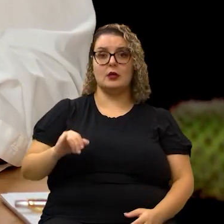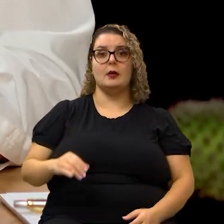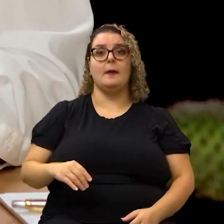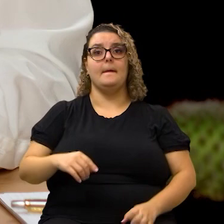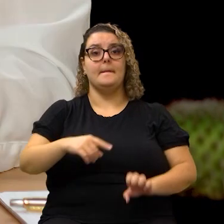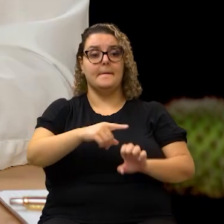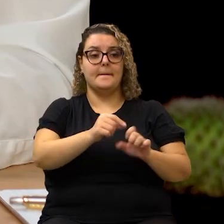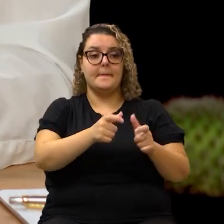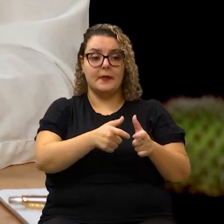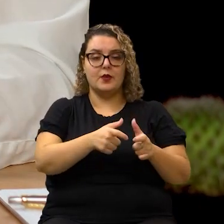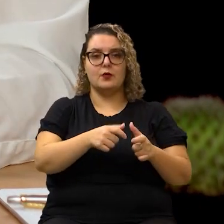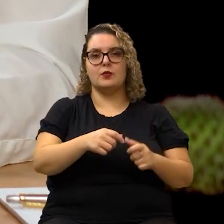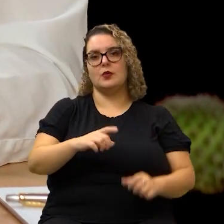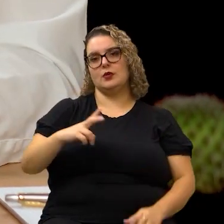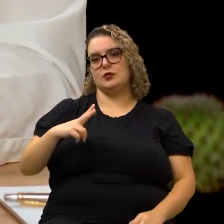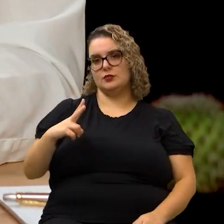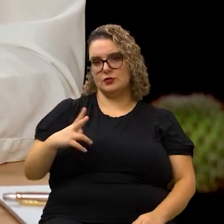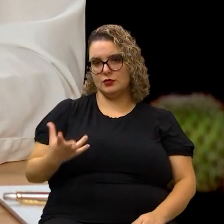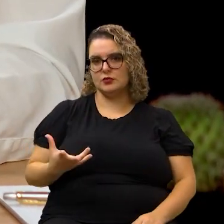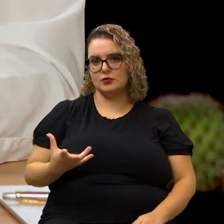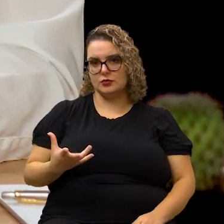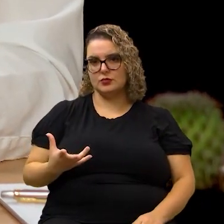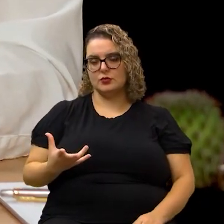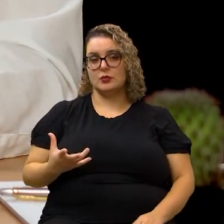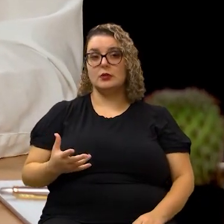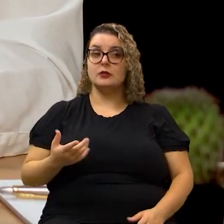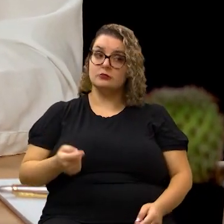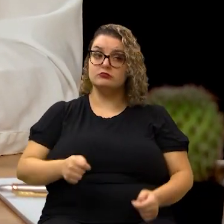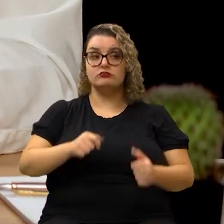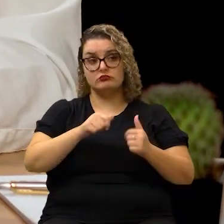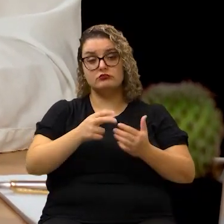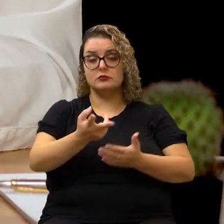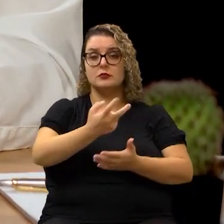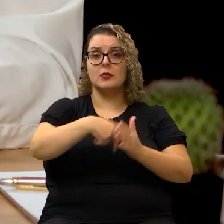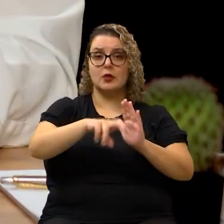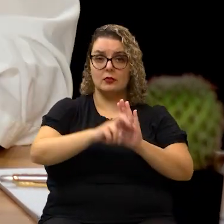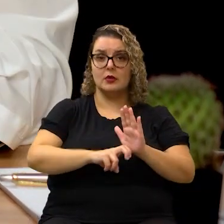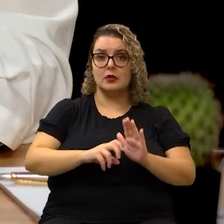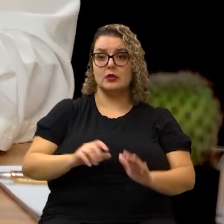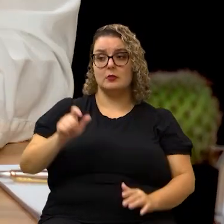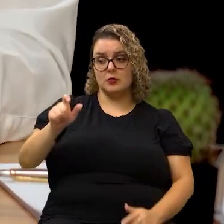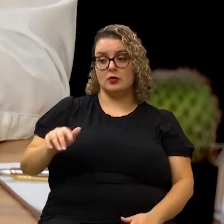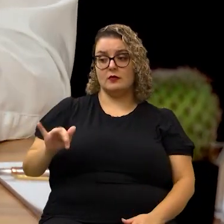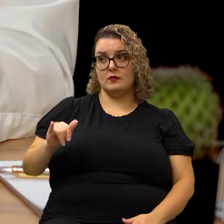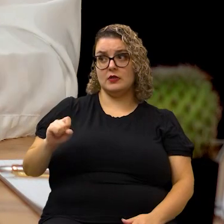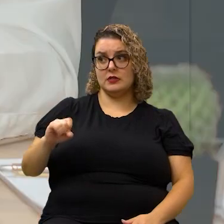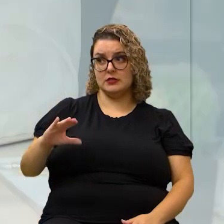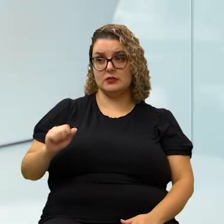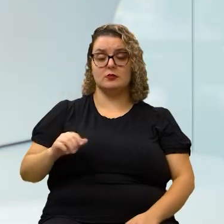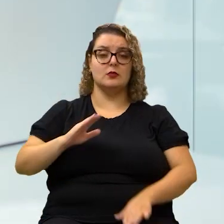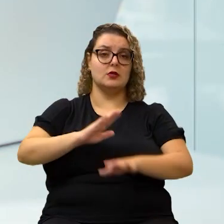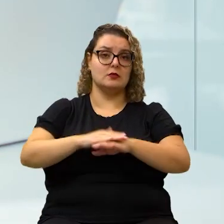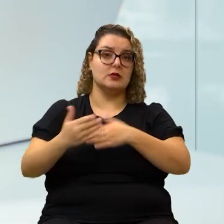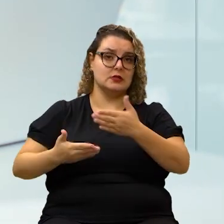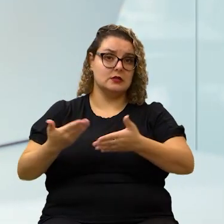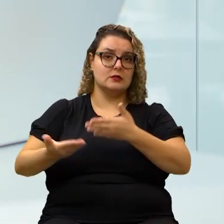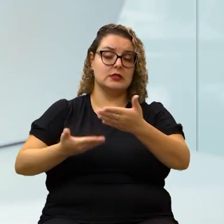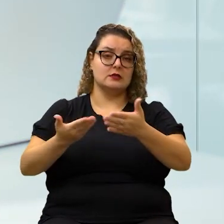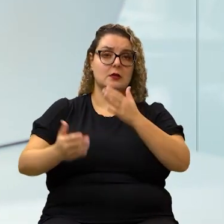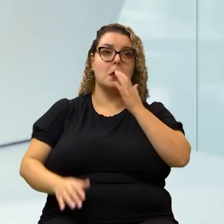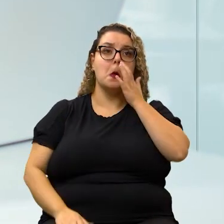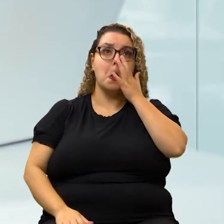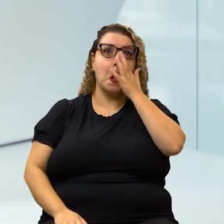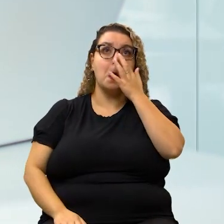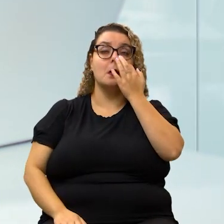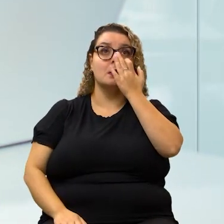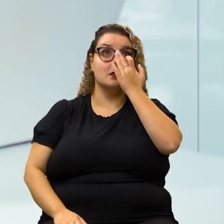microempreendedor individual. Então, a primeira escolha já traz um ganho tributário. Na pessoa física, quando você tem uma atividade de serviço, por exemplo, e você